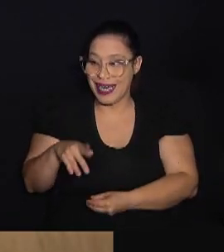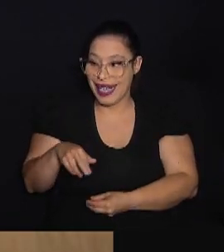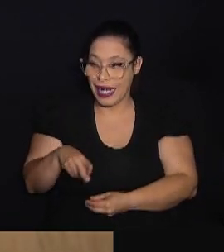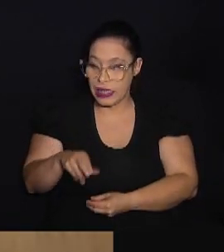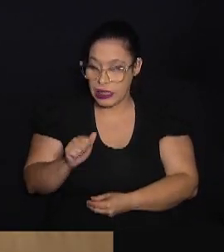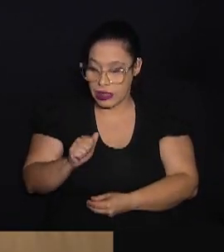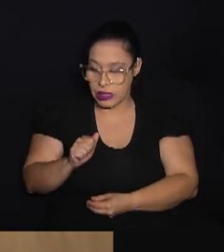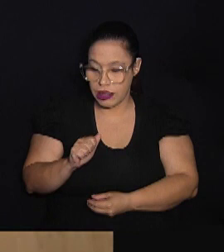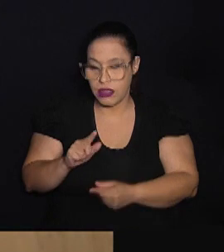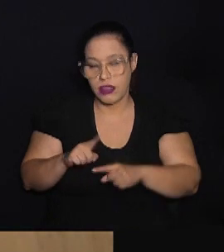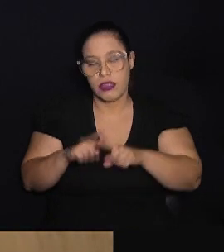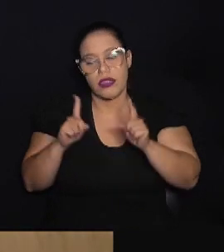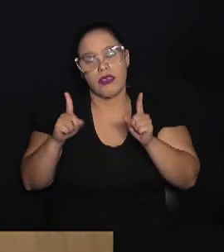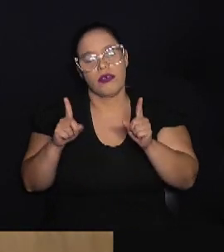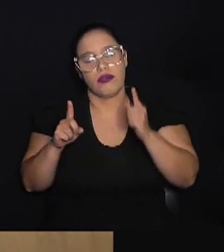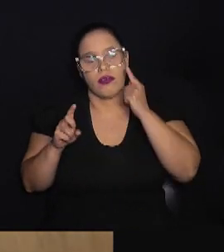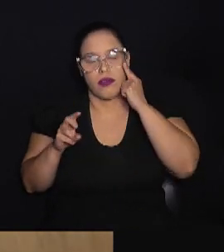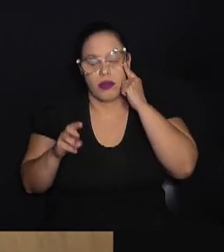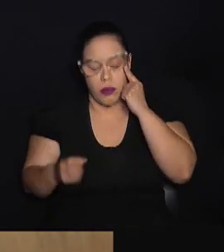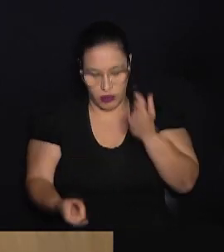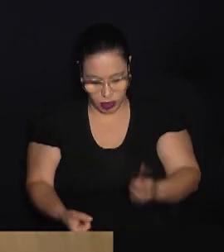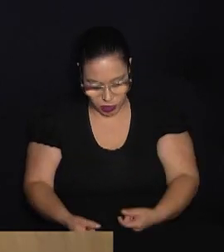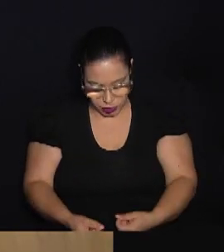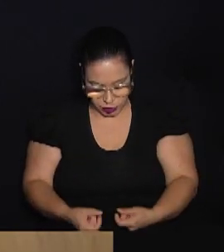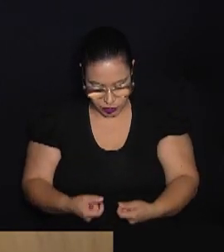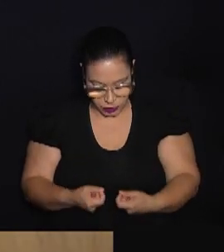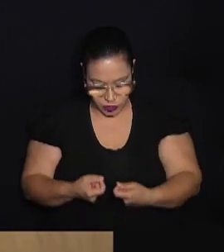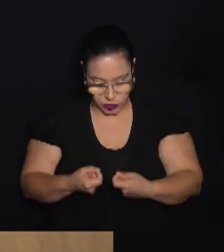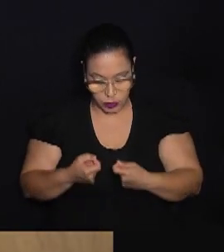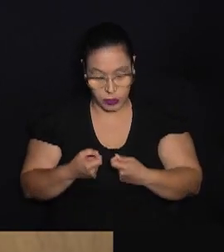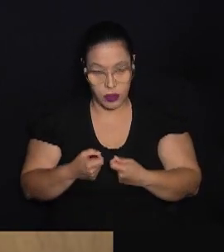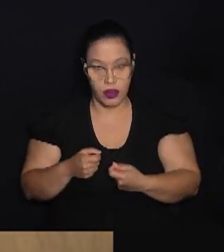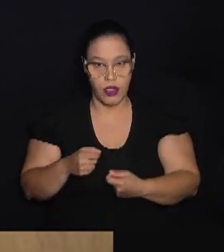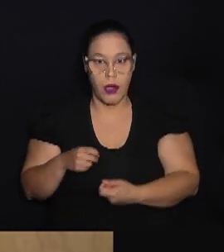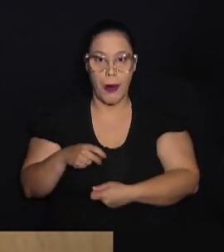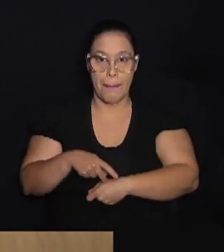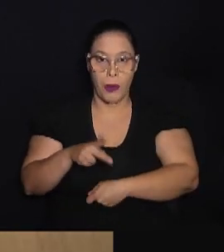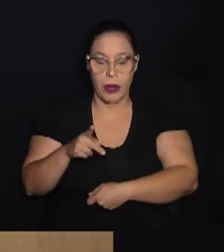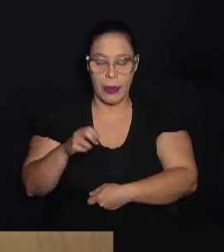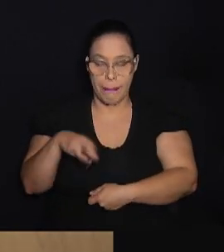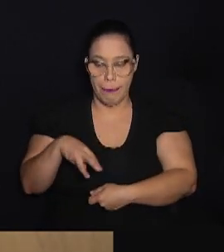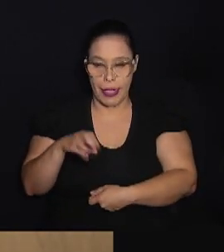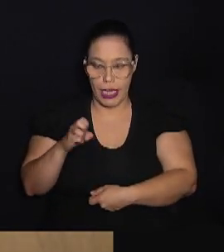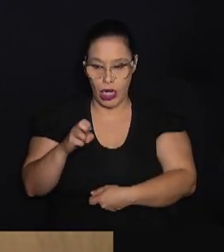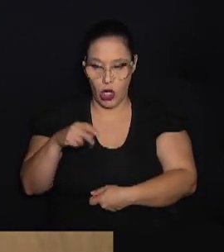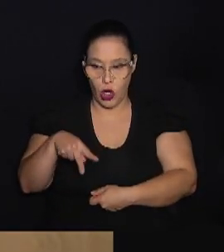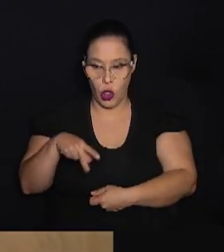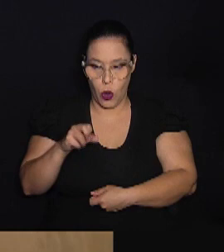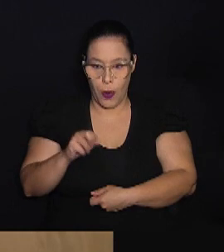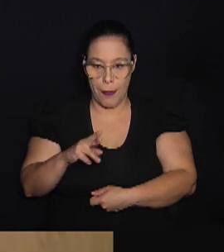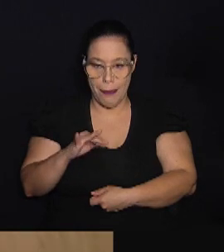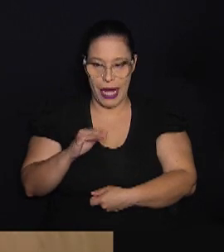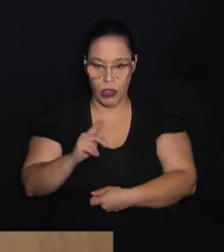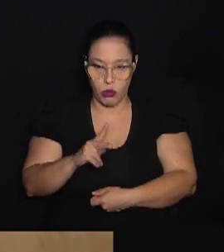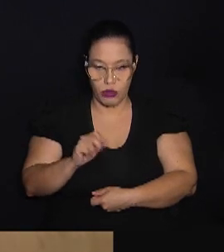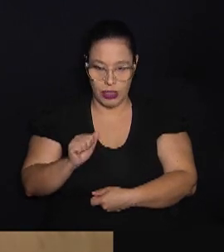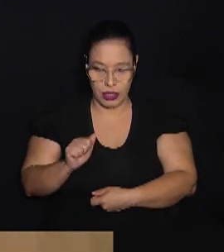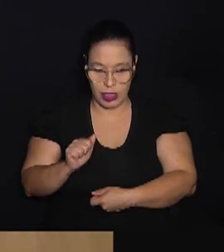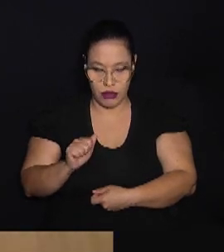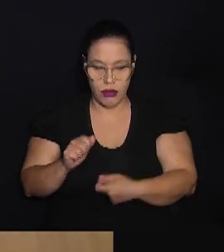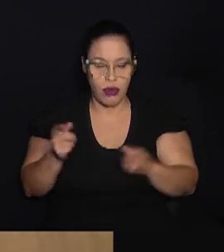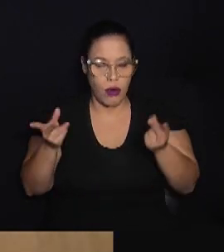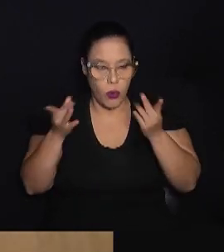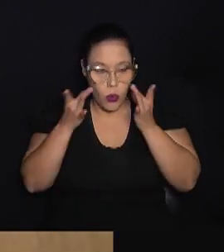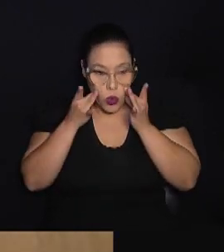sangramento, mas a incidência do câncer de endométrio aumenta muito na pós-menopausa e é o principal sintoma de alerta. E por